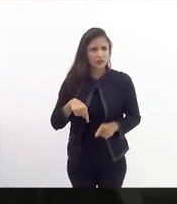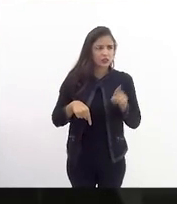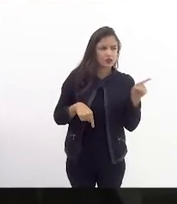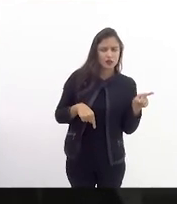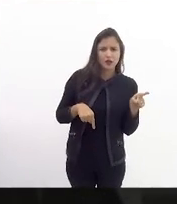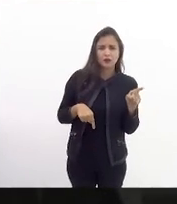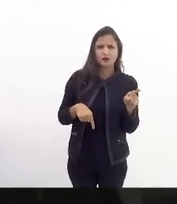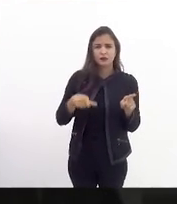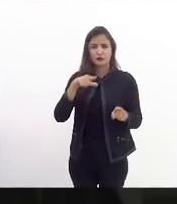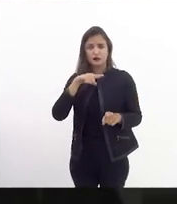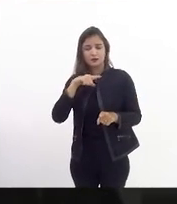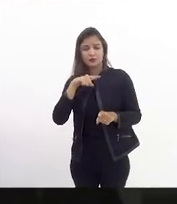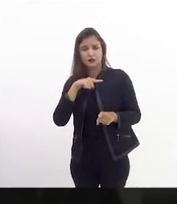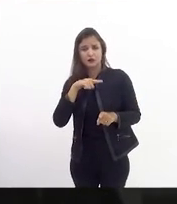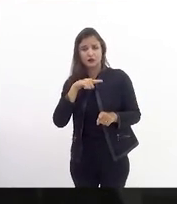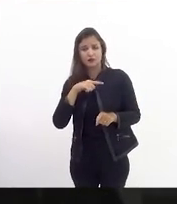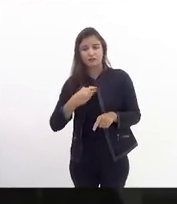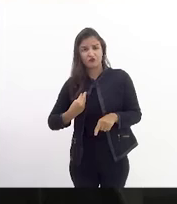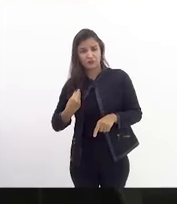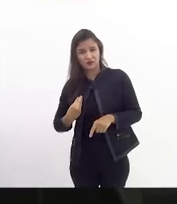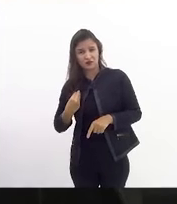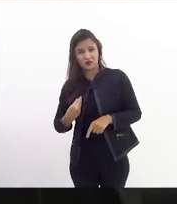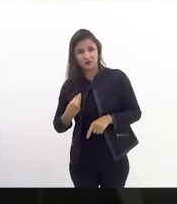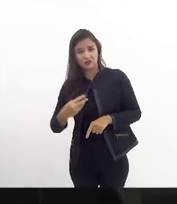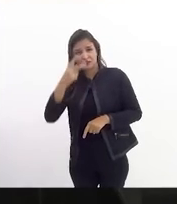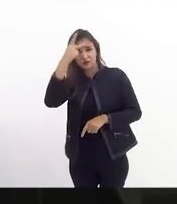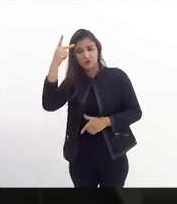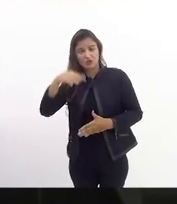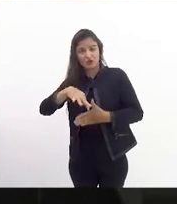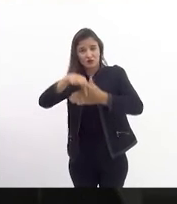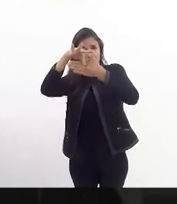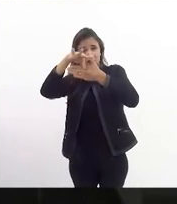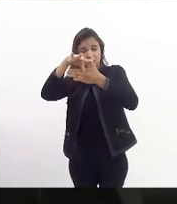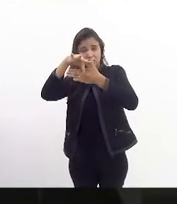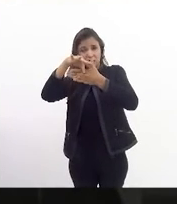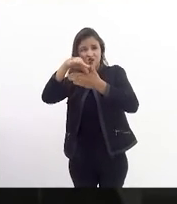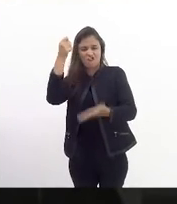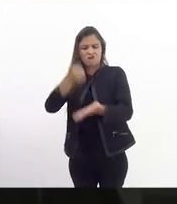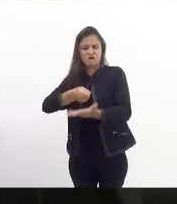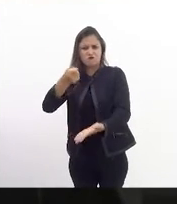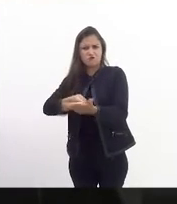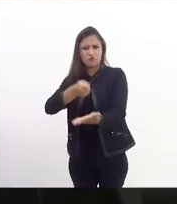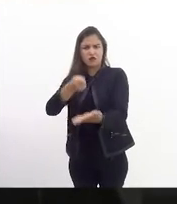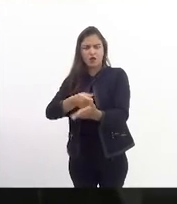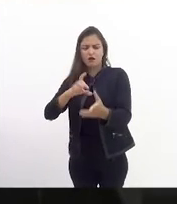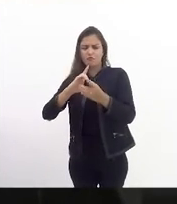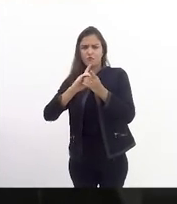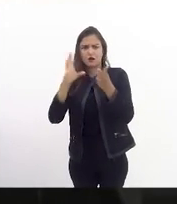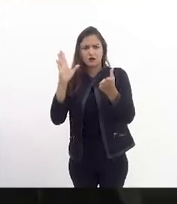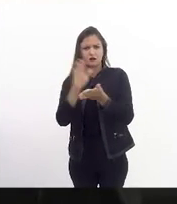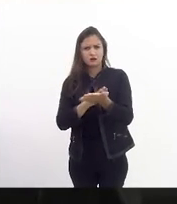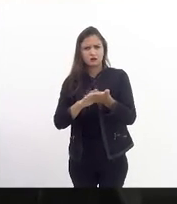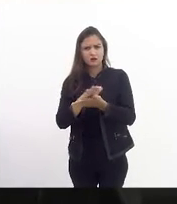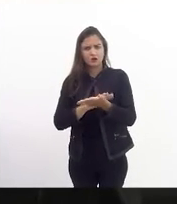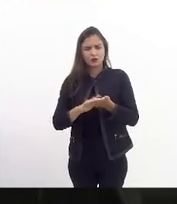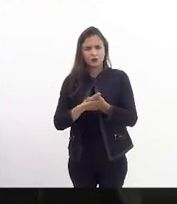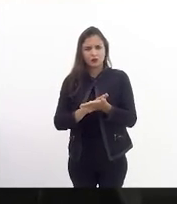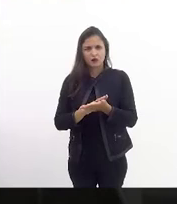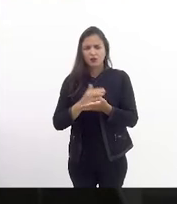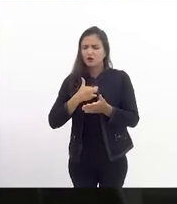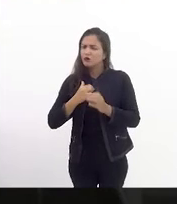a presença de líderes autoritários não democráticos. Quando defendo aqui a